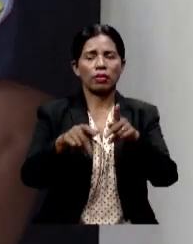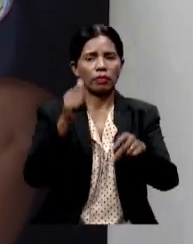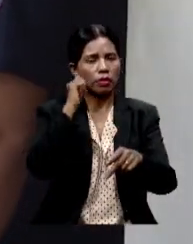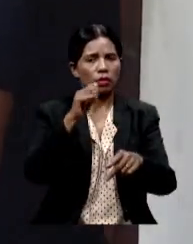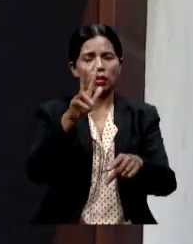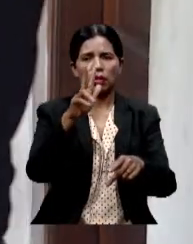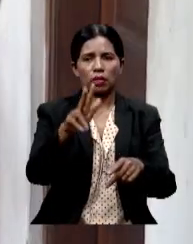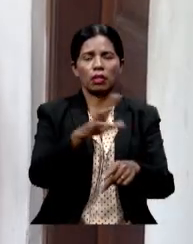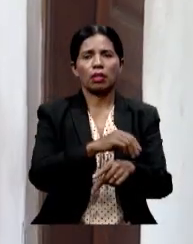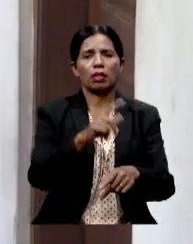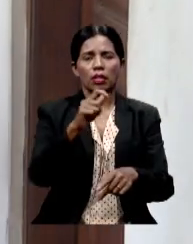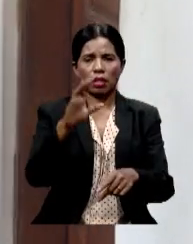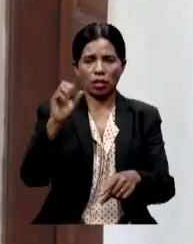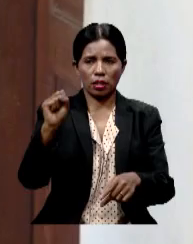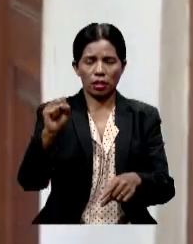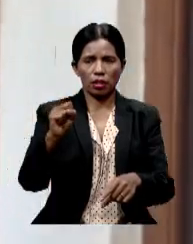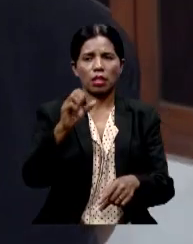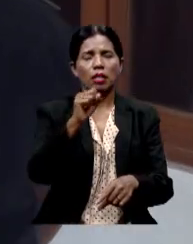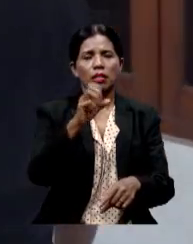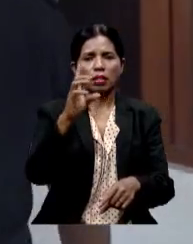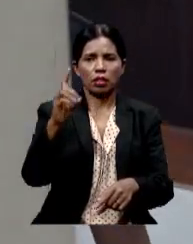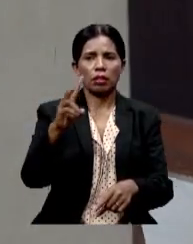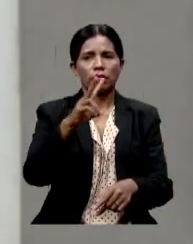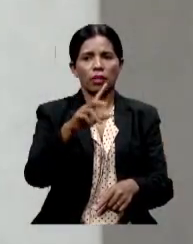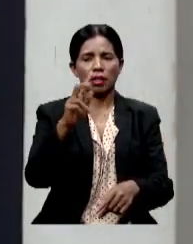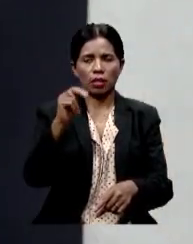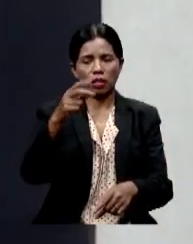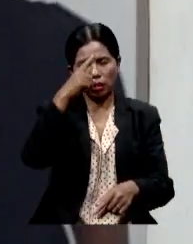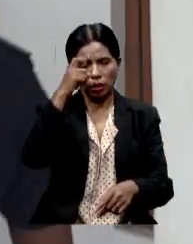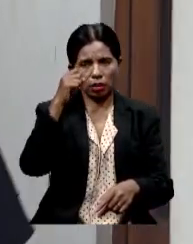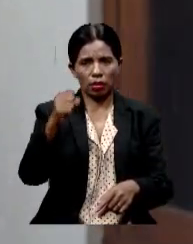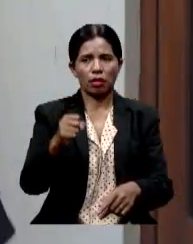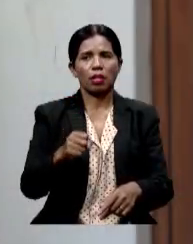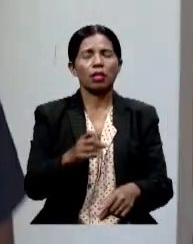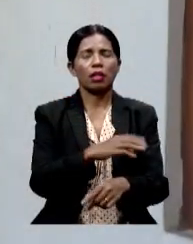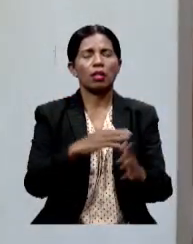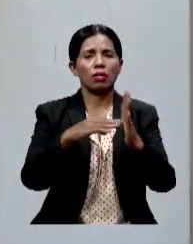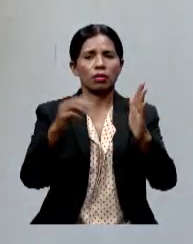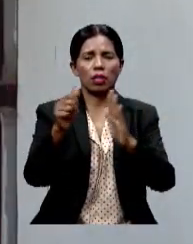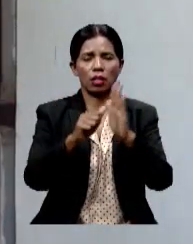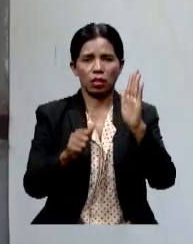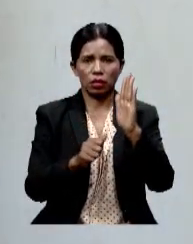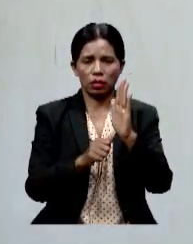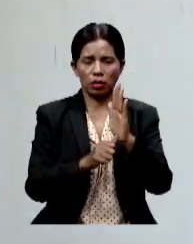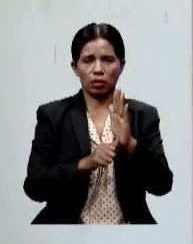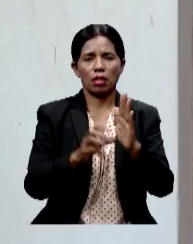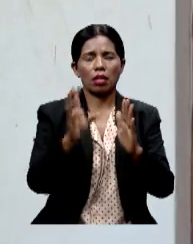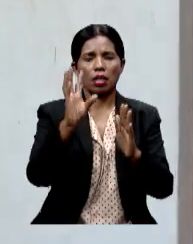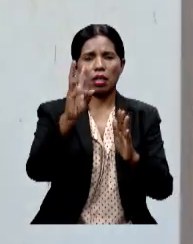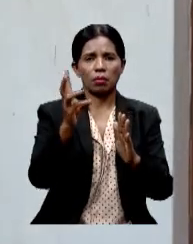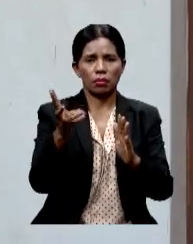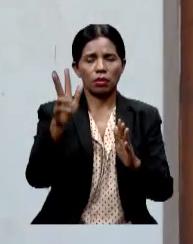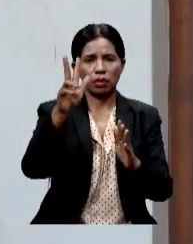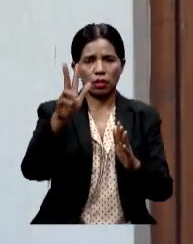Ronara Inicial TSI, ECD 9N, também considera contra artigo atos ida nenulo Entolo Código